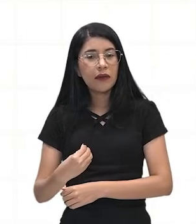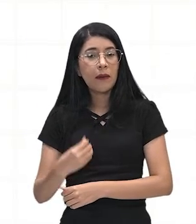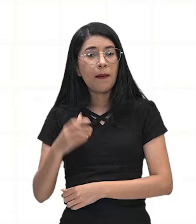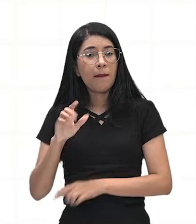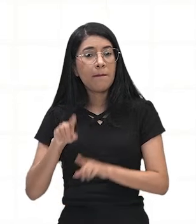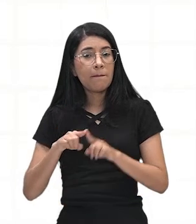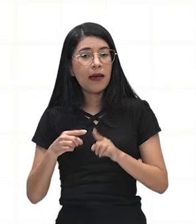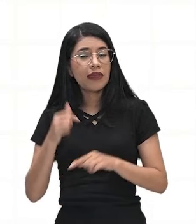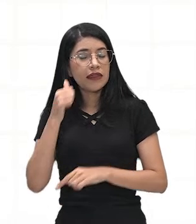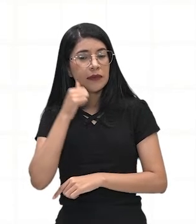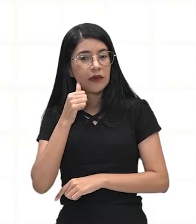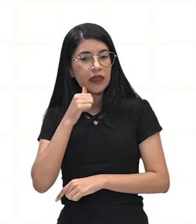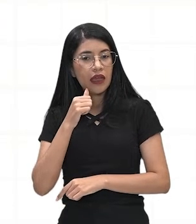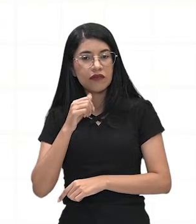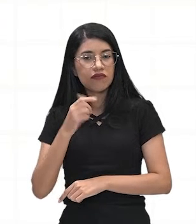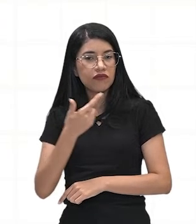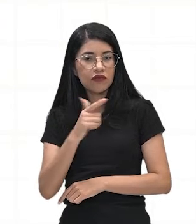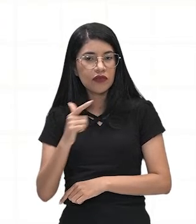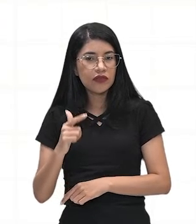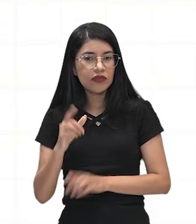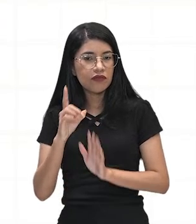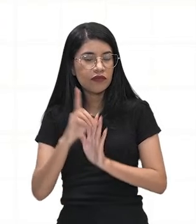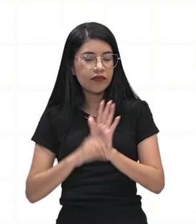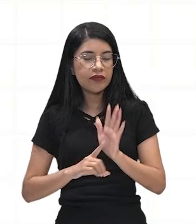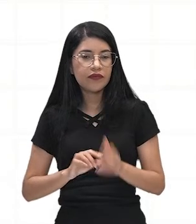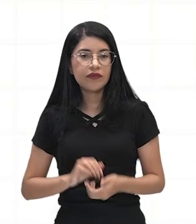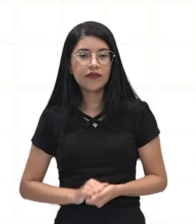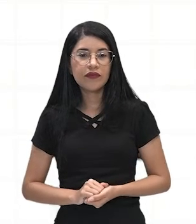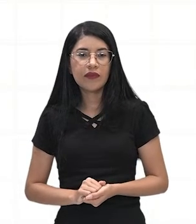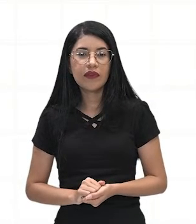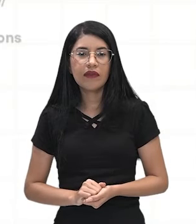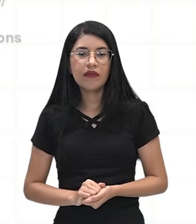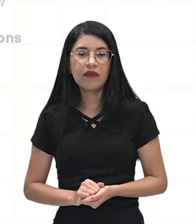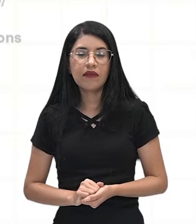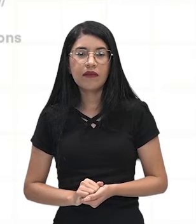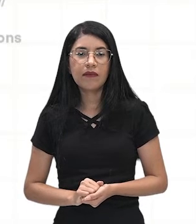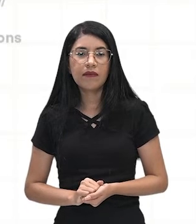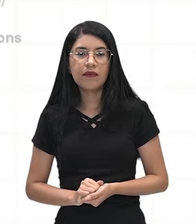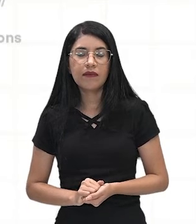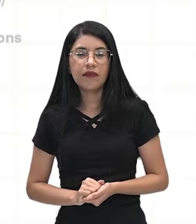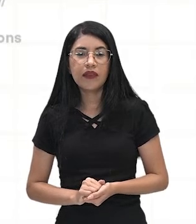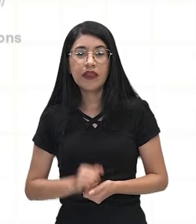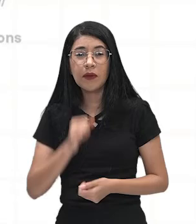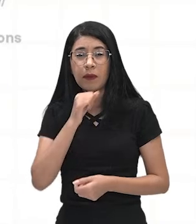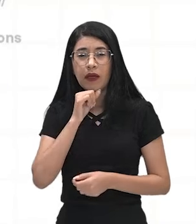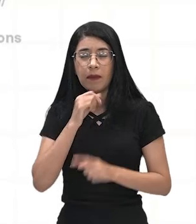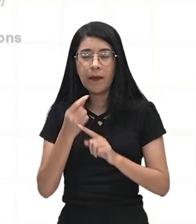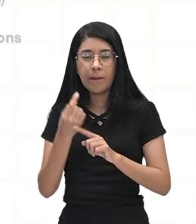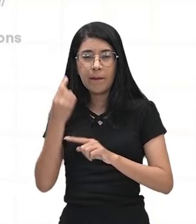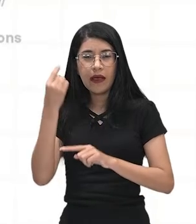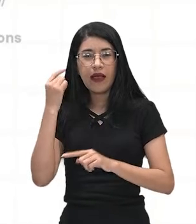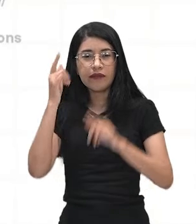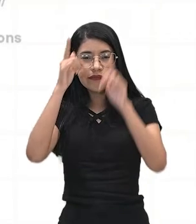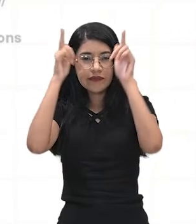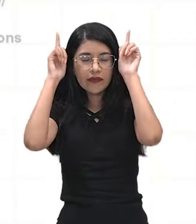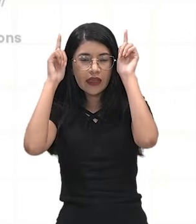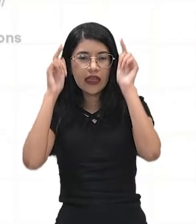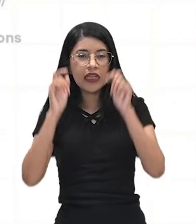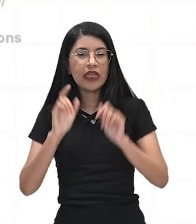tá bom? Na antiguidade clássica grega, as mulheres ainda desempenhavam papéis